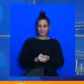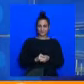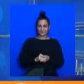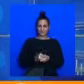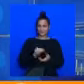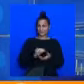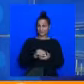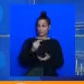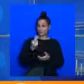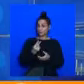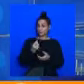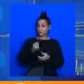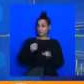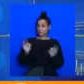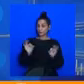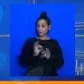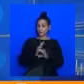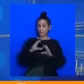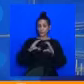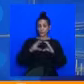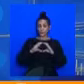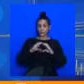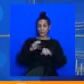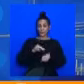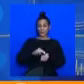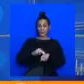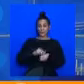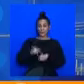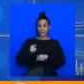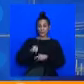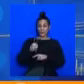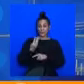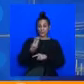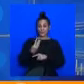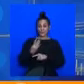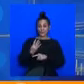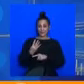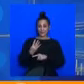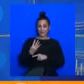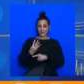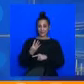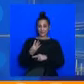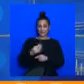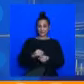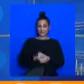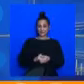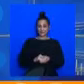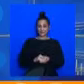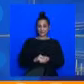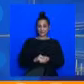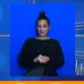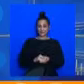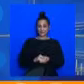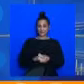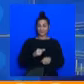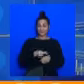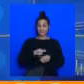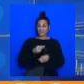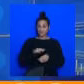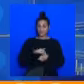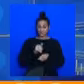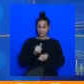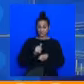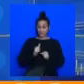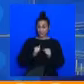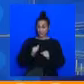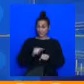Faltam apenas 2 números. Bola marrom, número 34. Marrom, 34. E agora, vamos